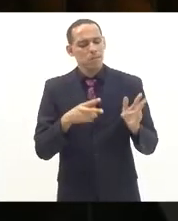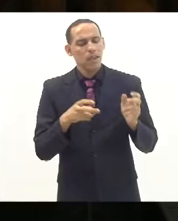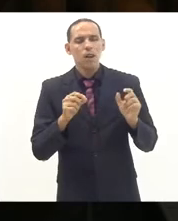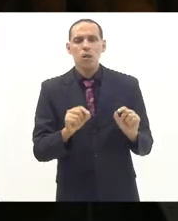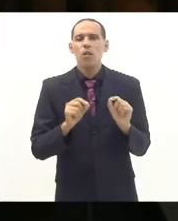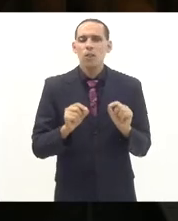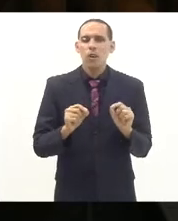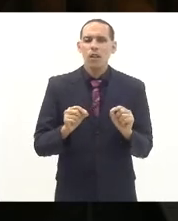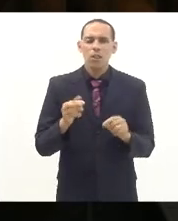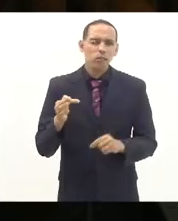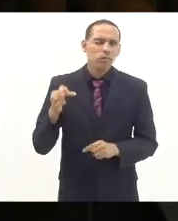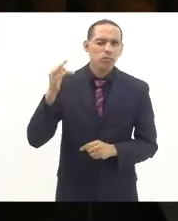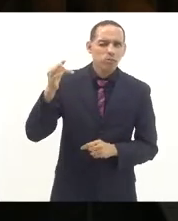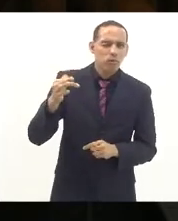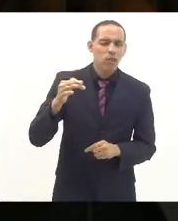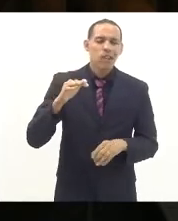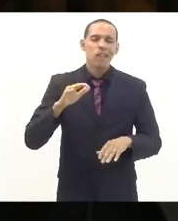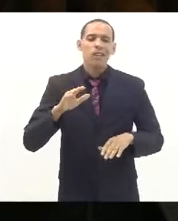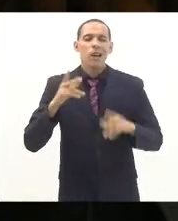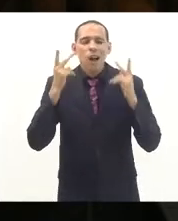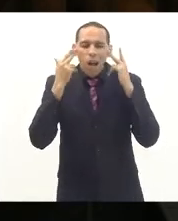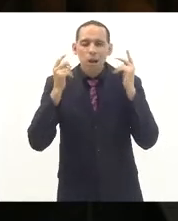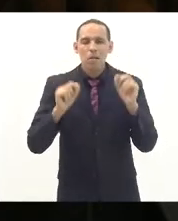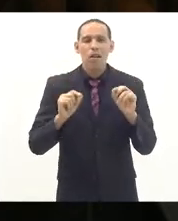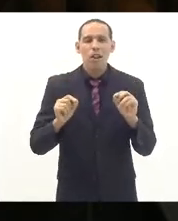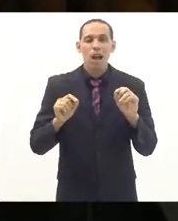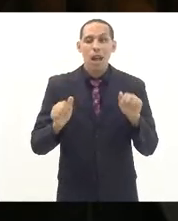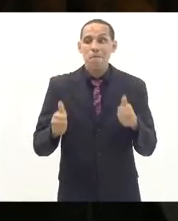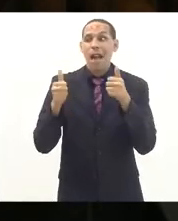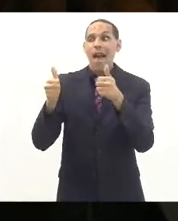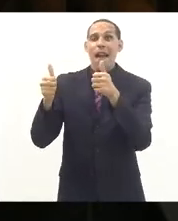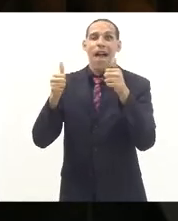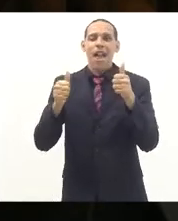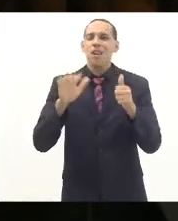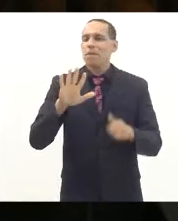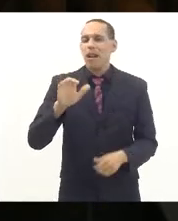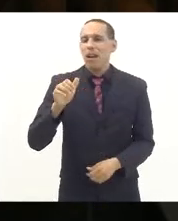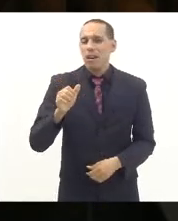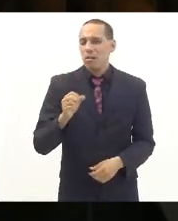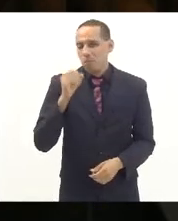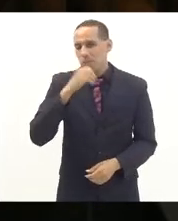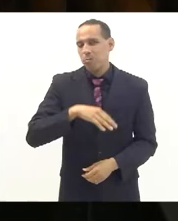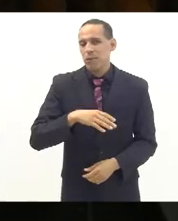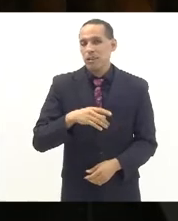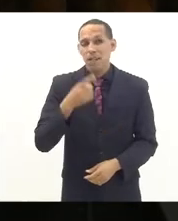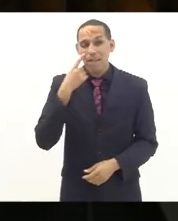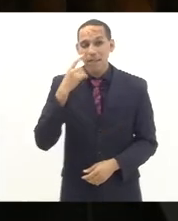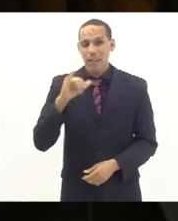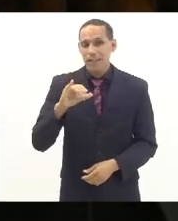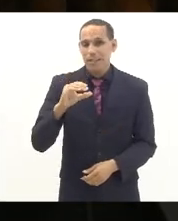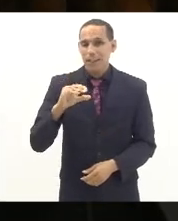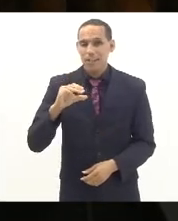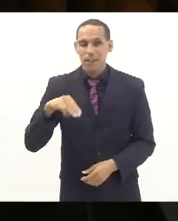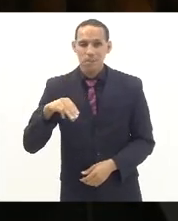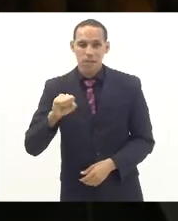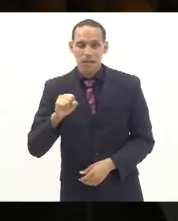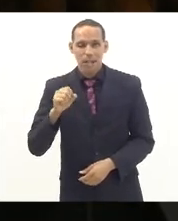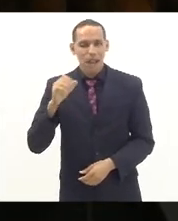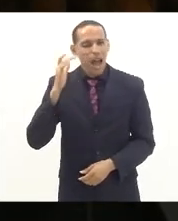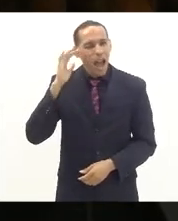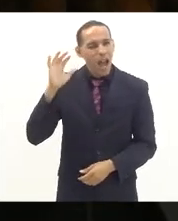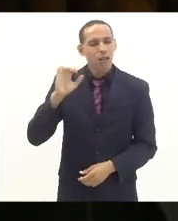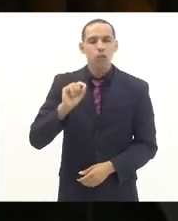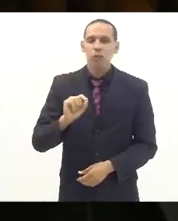acaba estando em flagras de forma excessiva destacam da Projeção de SMS que se previu